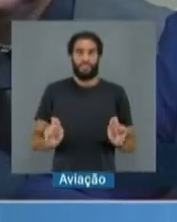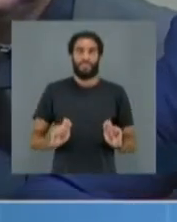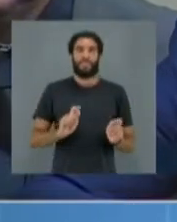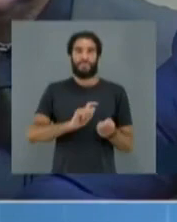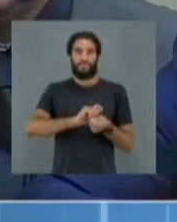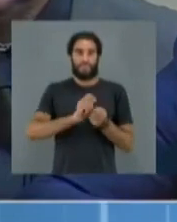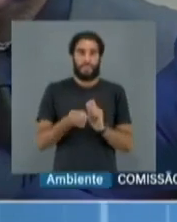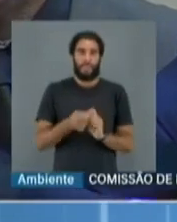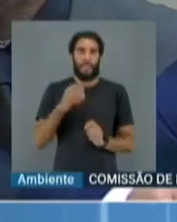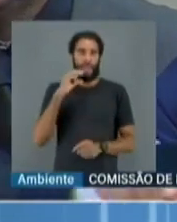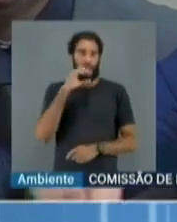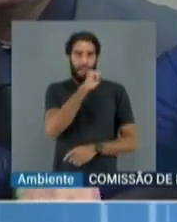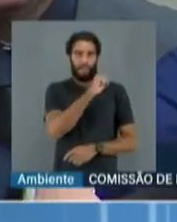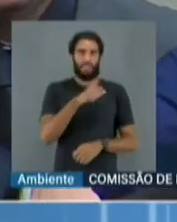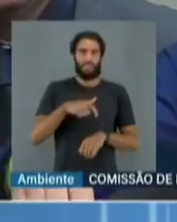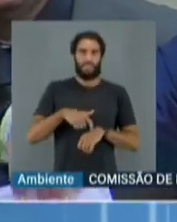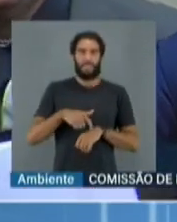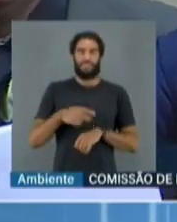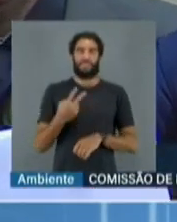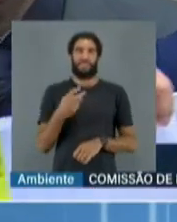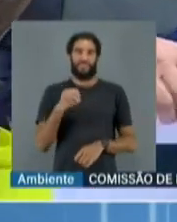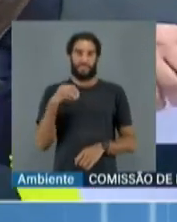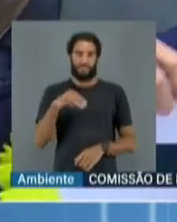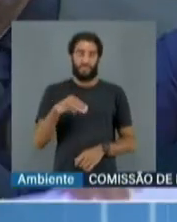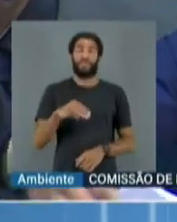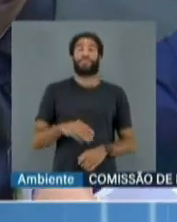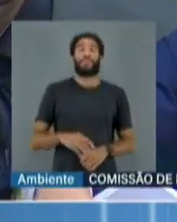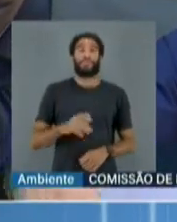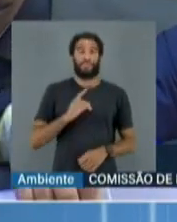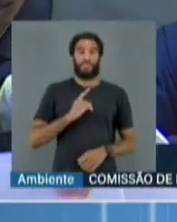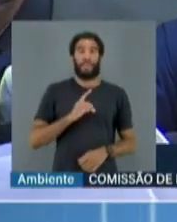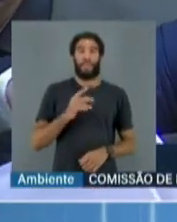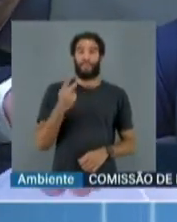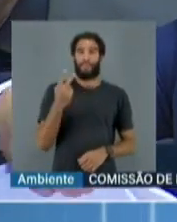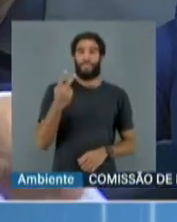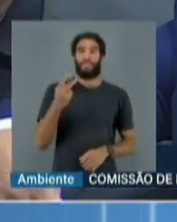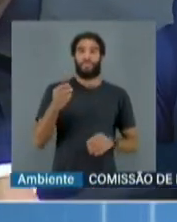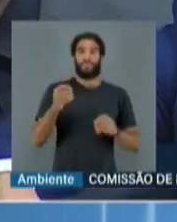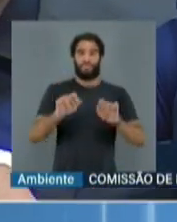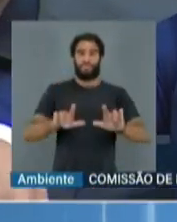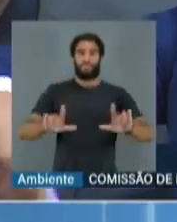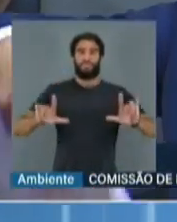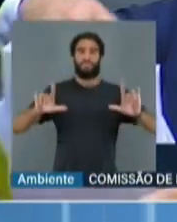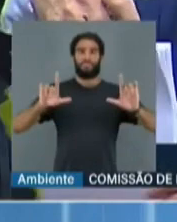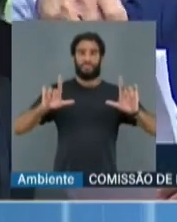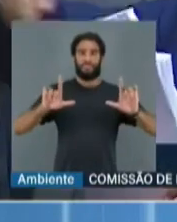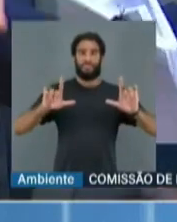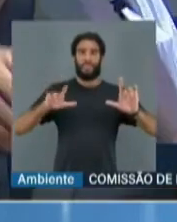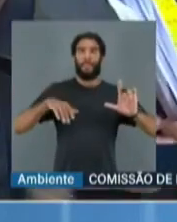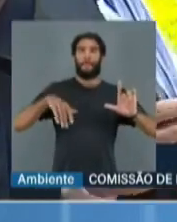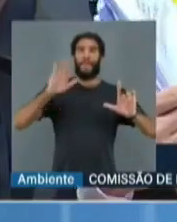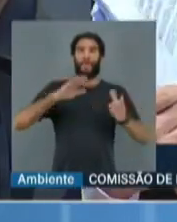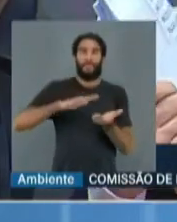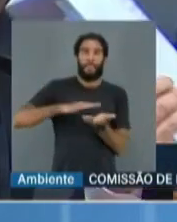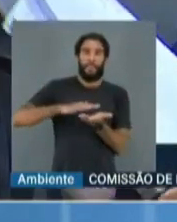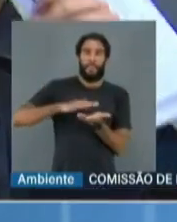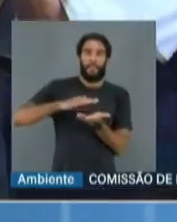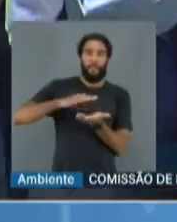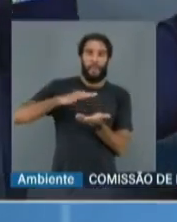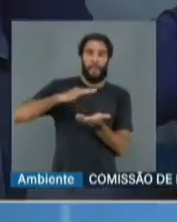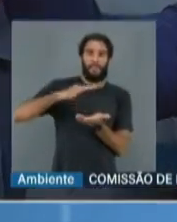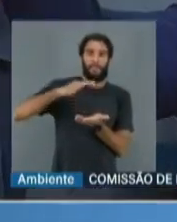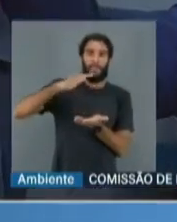dos Estados Unidos, a Company Arthur Defense, teve um capital aí que aumentou estranhamente